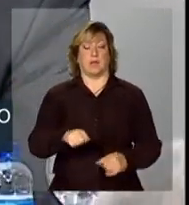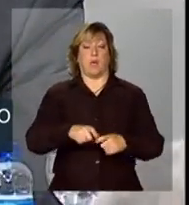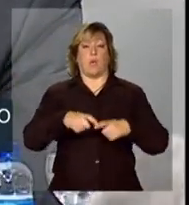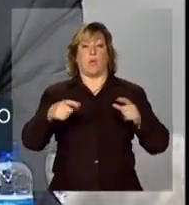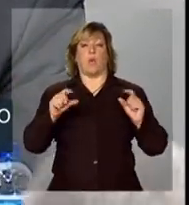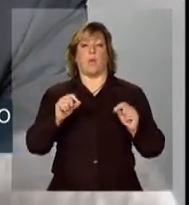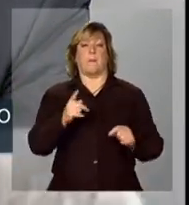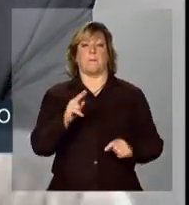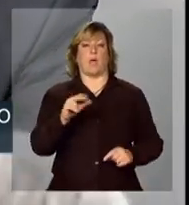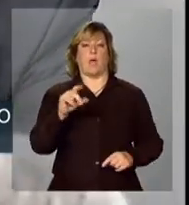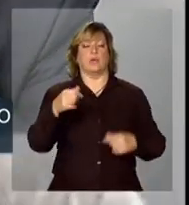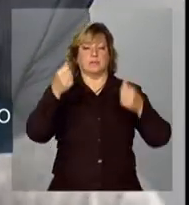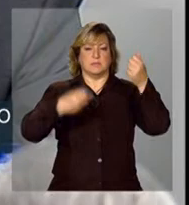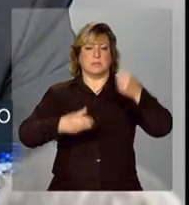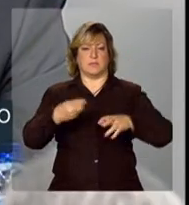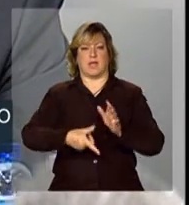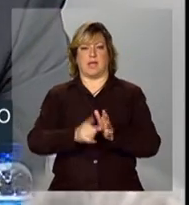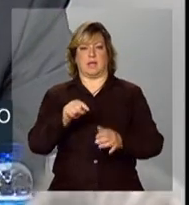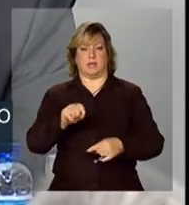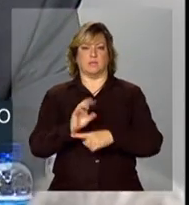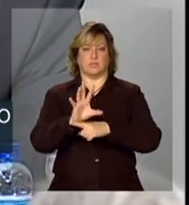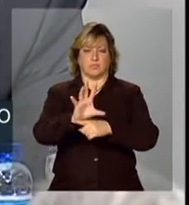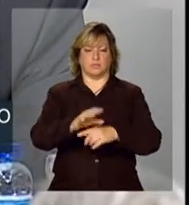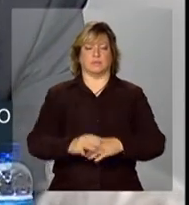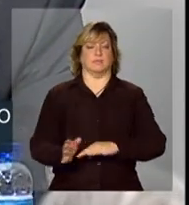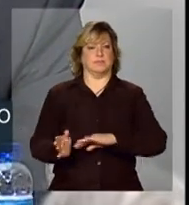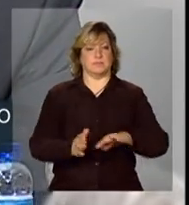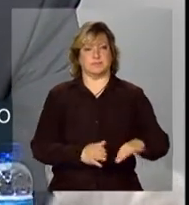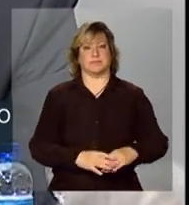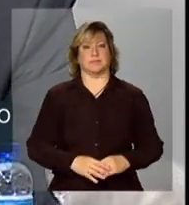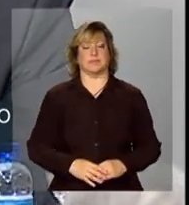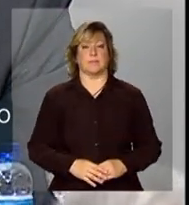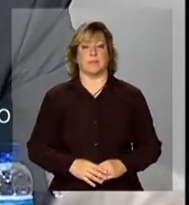próprio Paulo projetou aqui. Muito bem. Então,